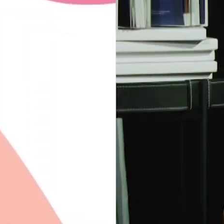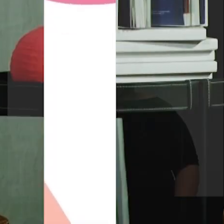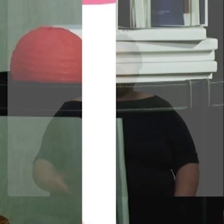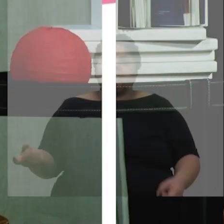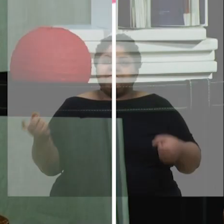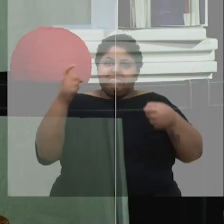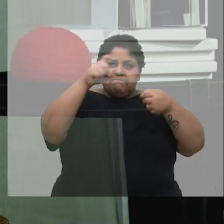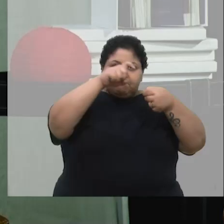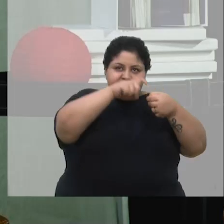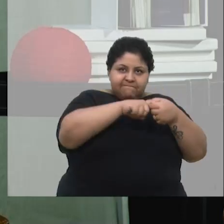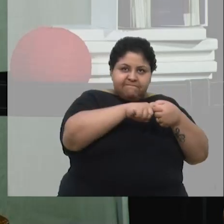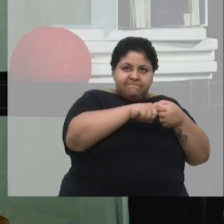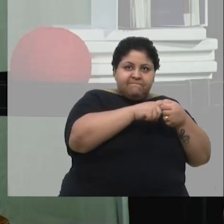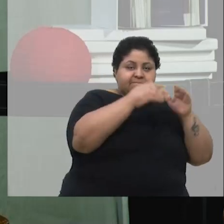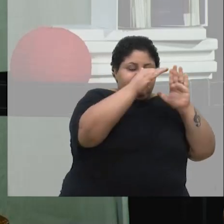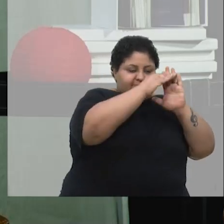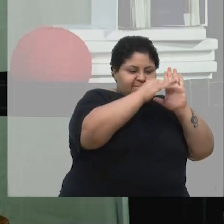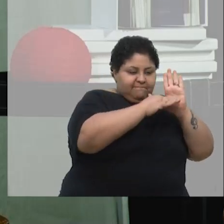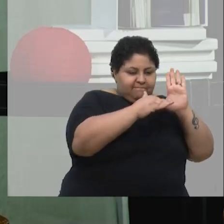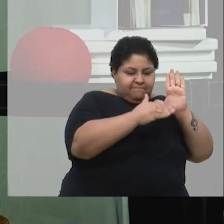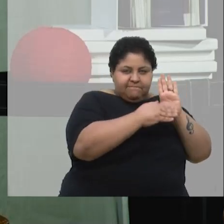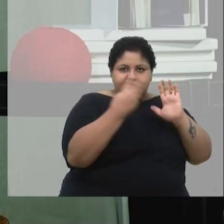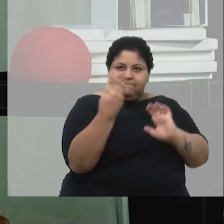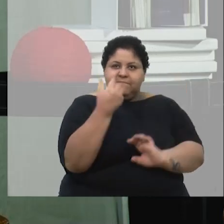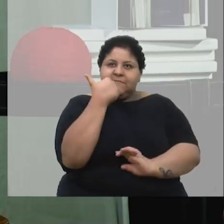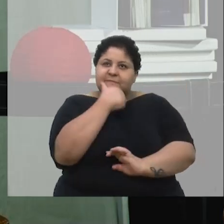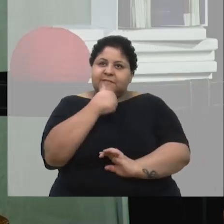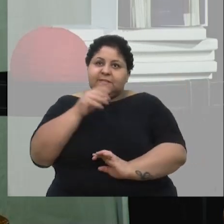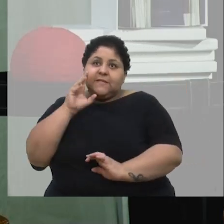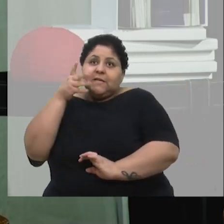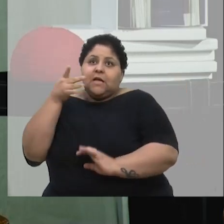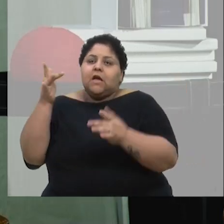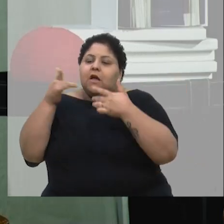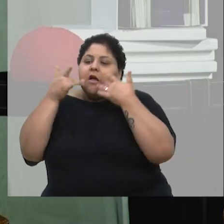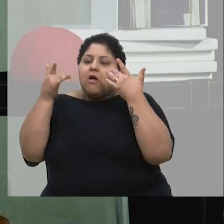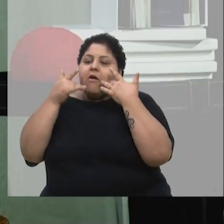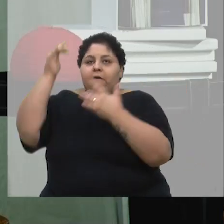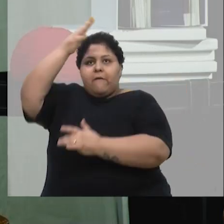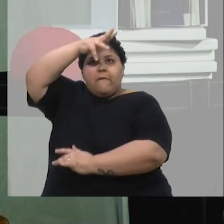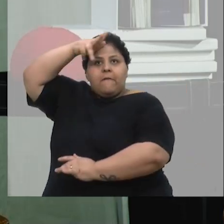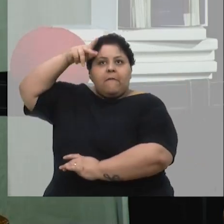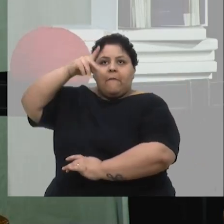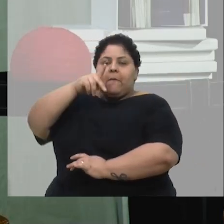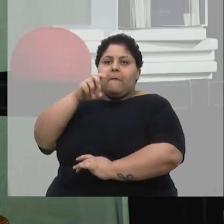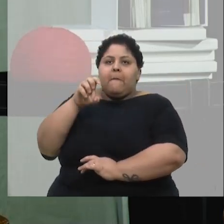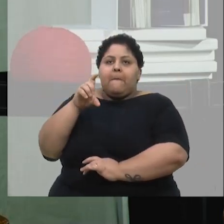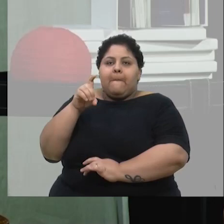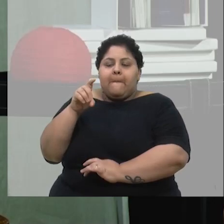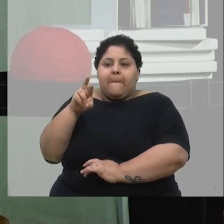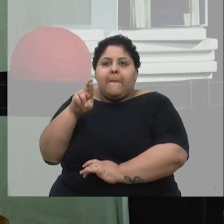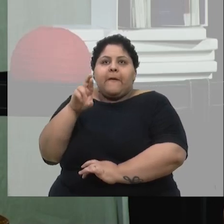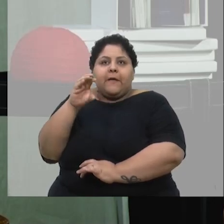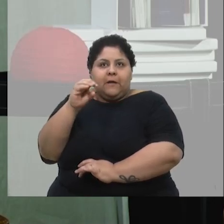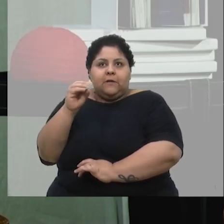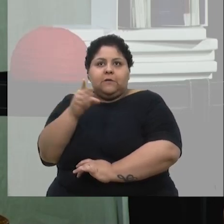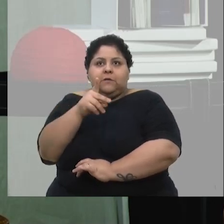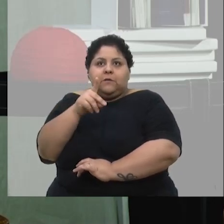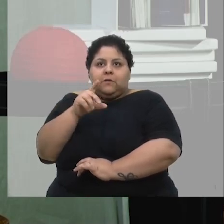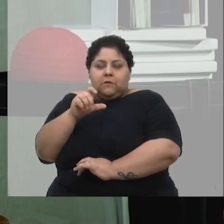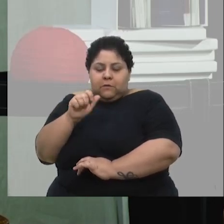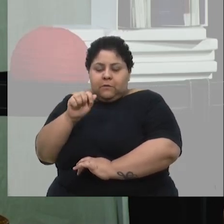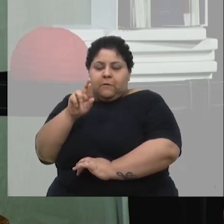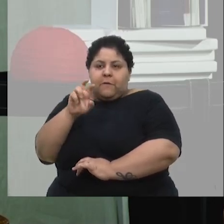De volta com essa edição do programa Entre Elas, que acontece aqui no Teatro Municipal Pedro Parente, esse espaço que existe